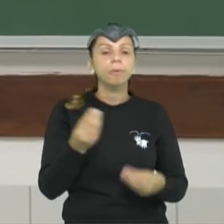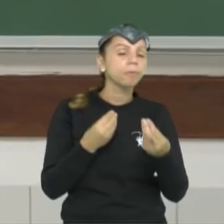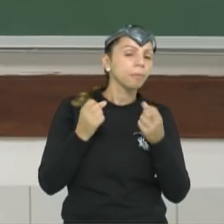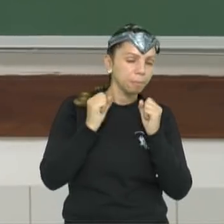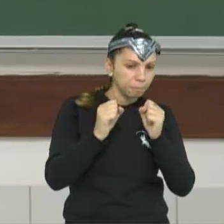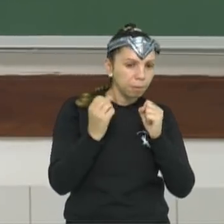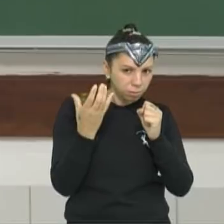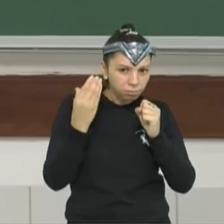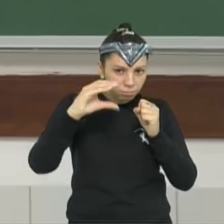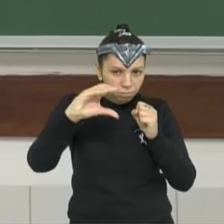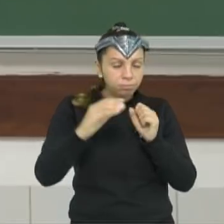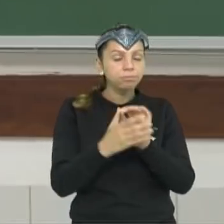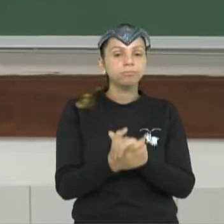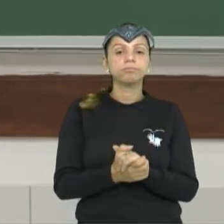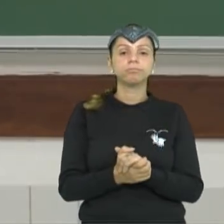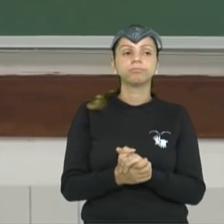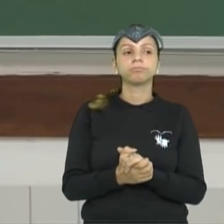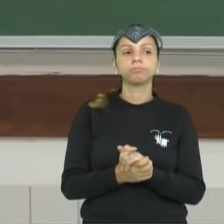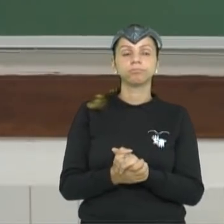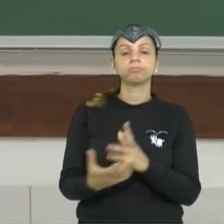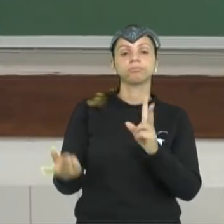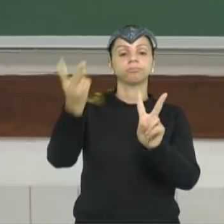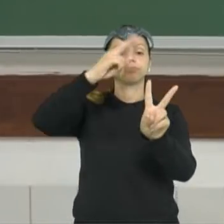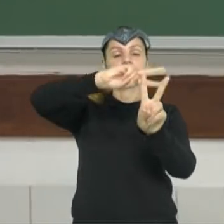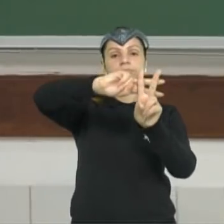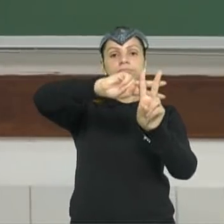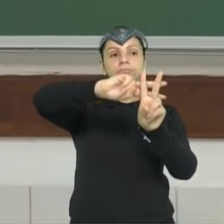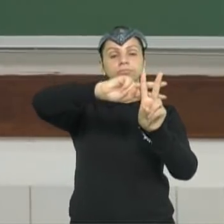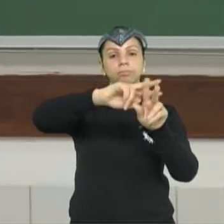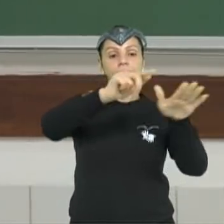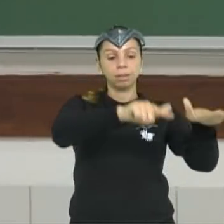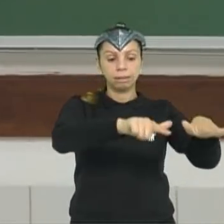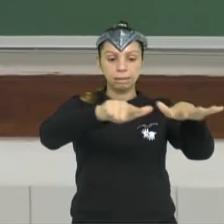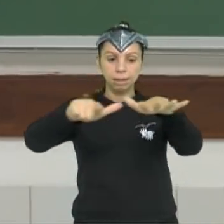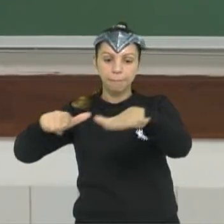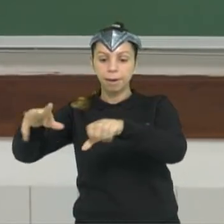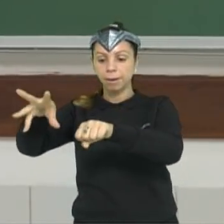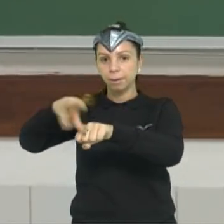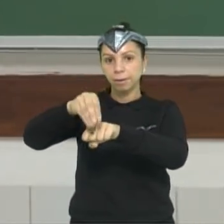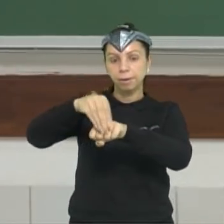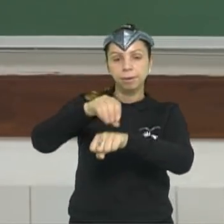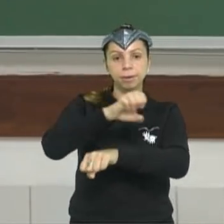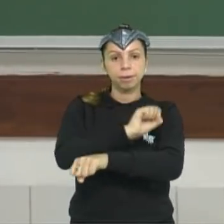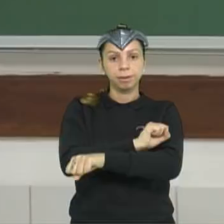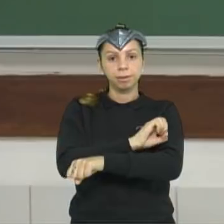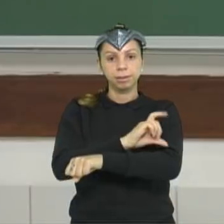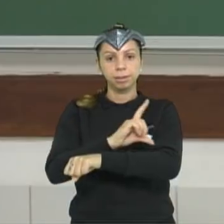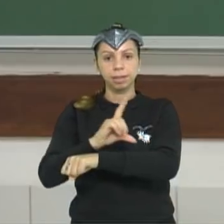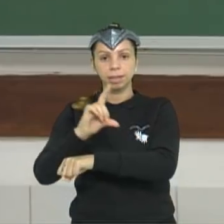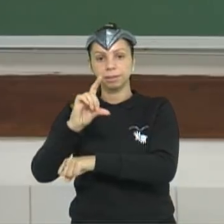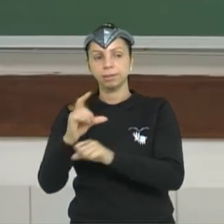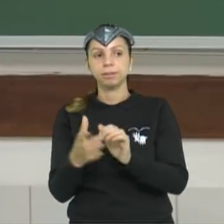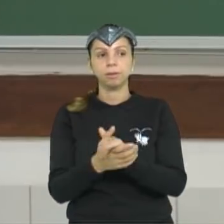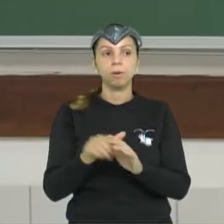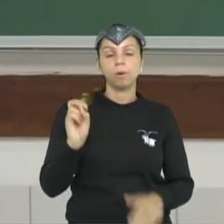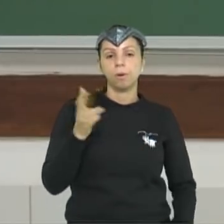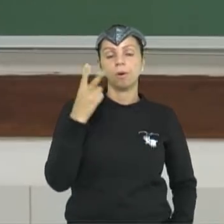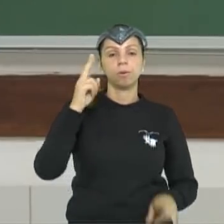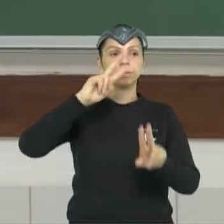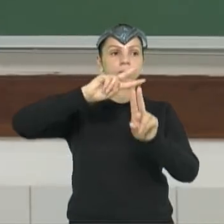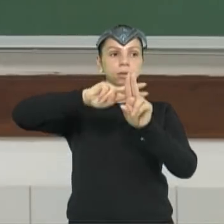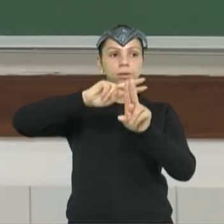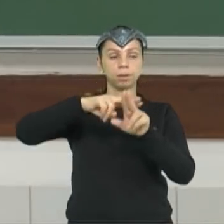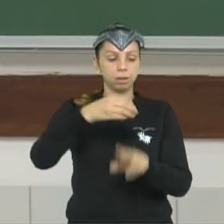autorização, bonitinho, e marca lá a hashtag Semana do Conhecimento CED ou hashtag Sexto